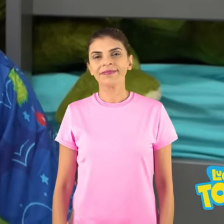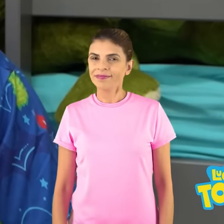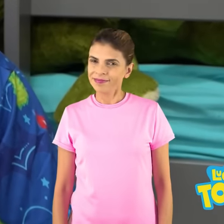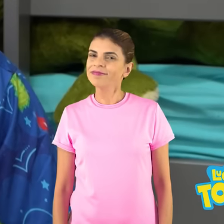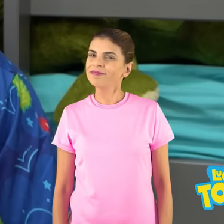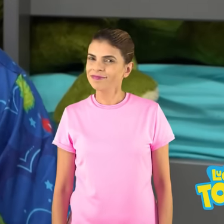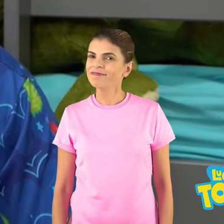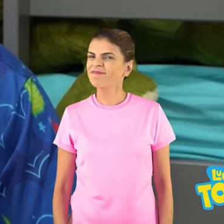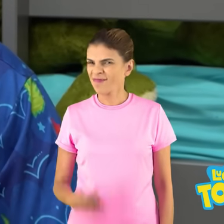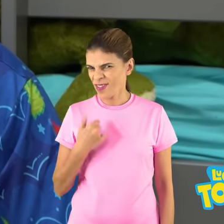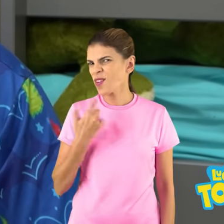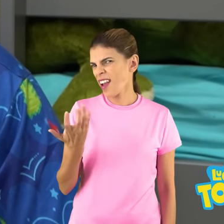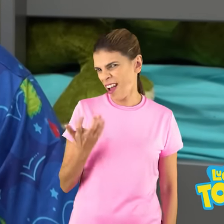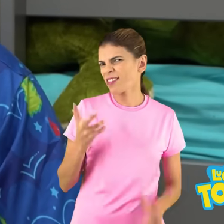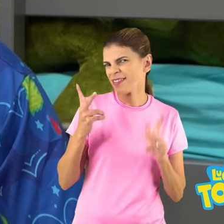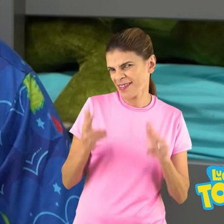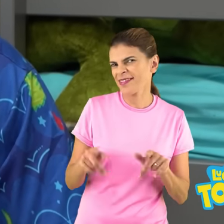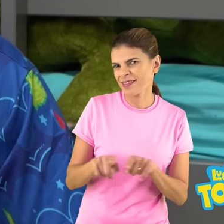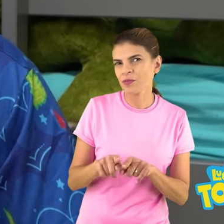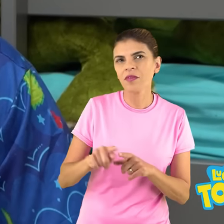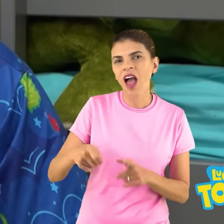Eu também quero um pouquinho.